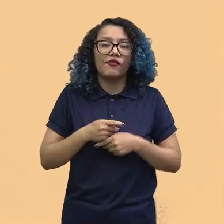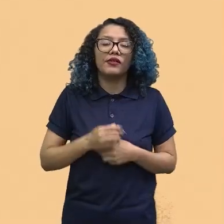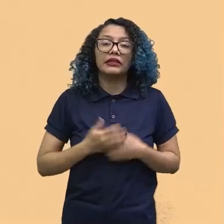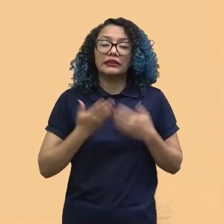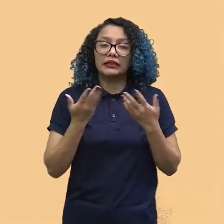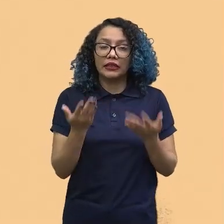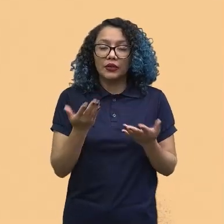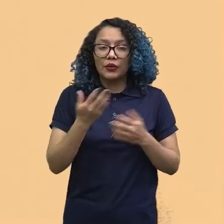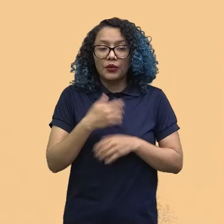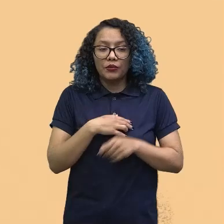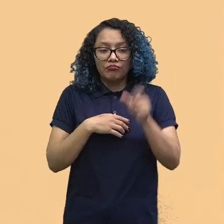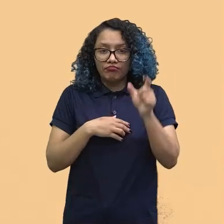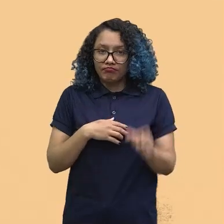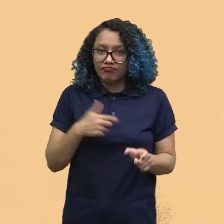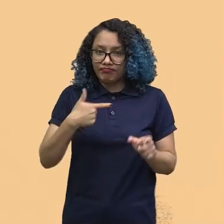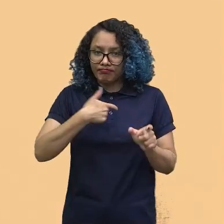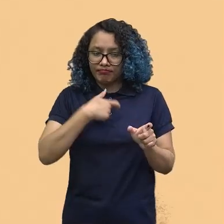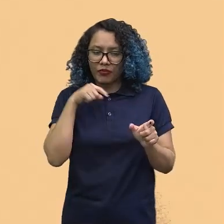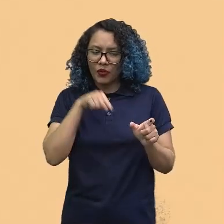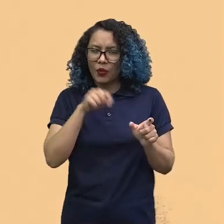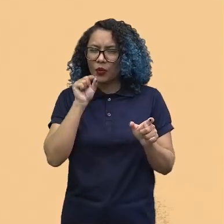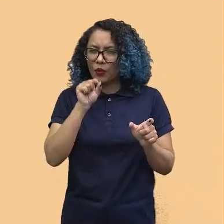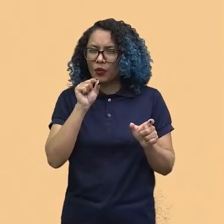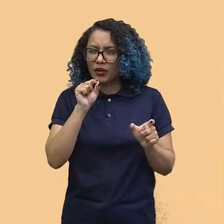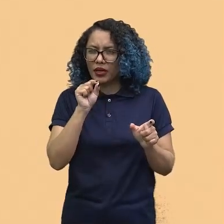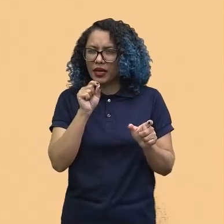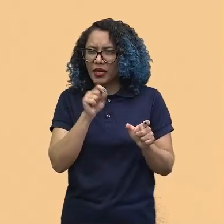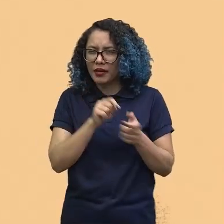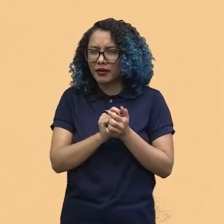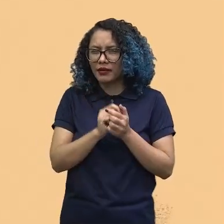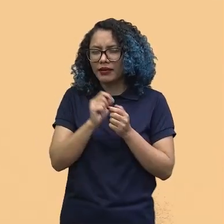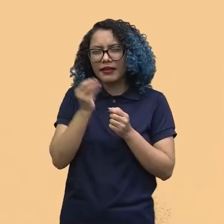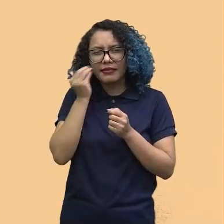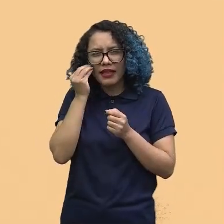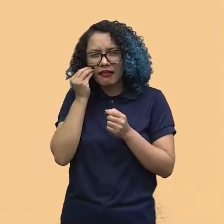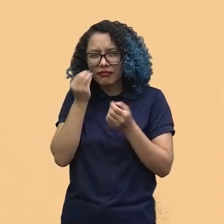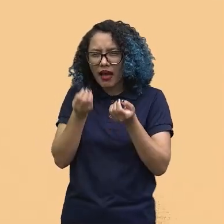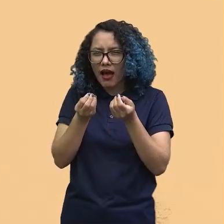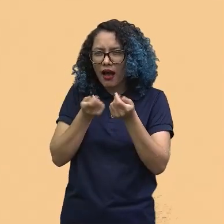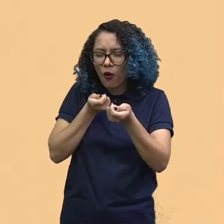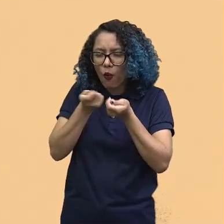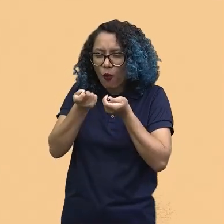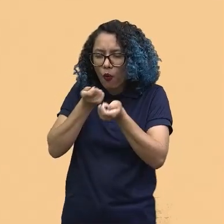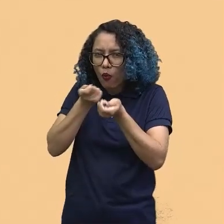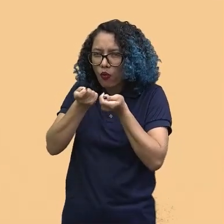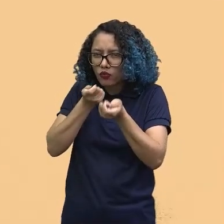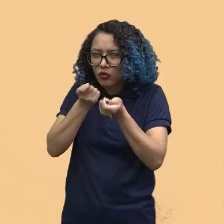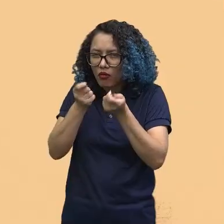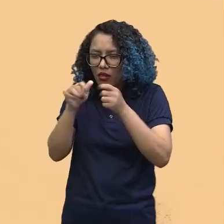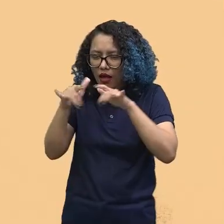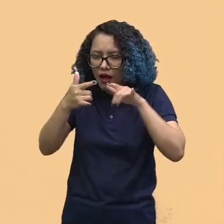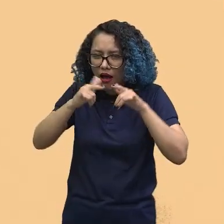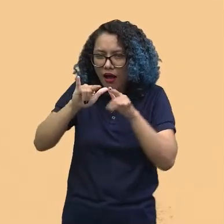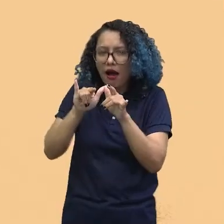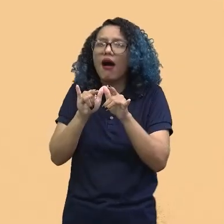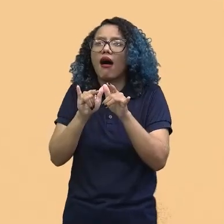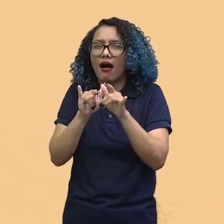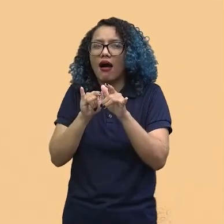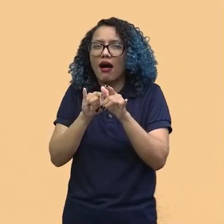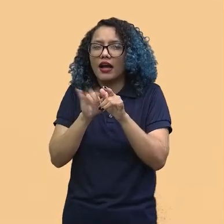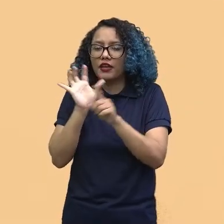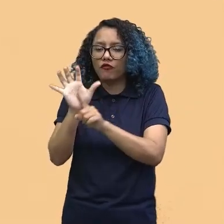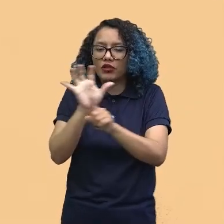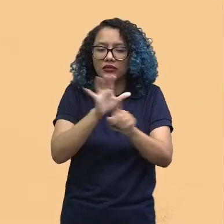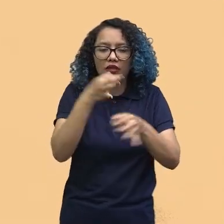de forma muito ardilosa, ele manipula, né, a opinião pública